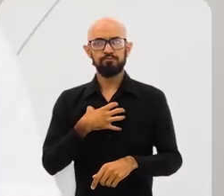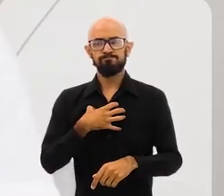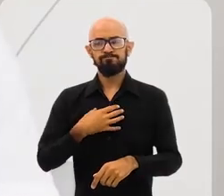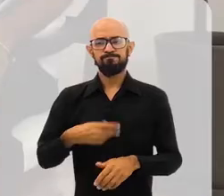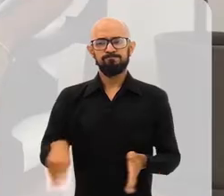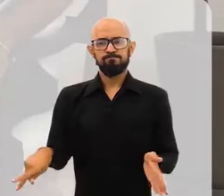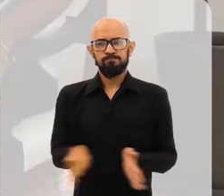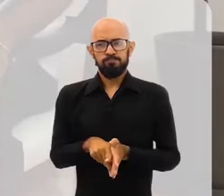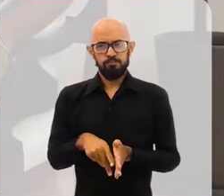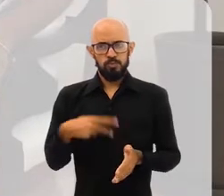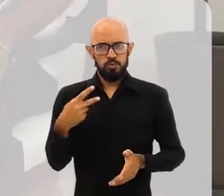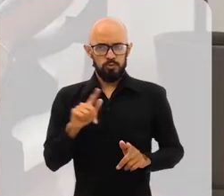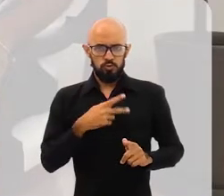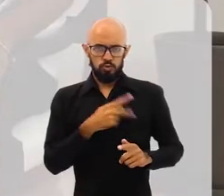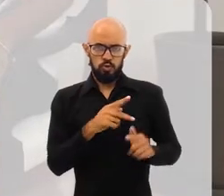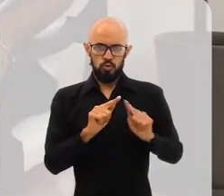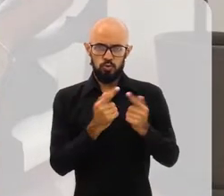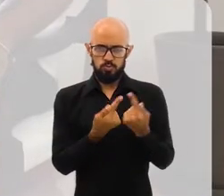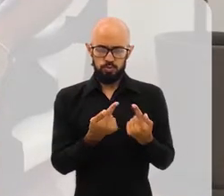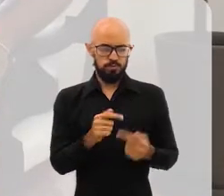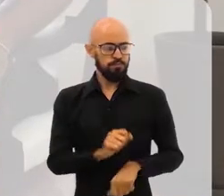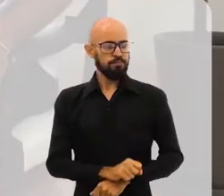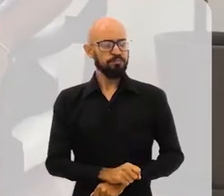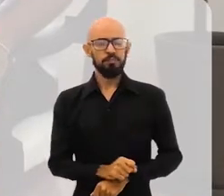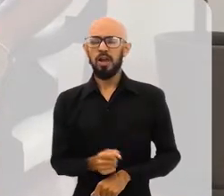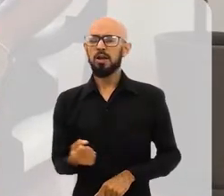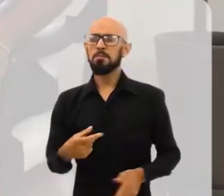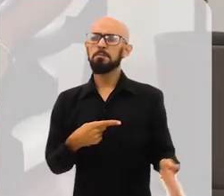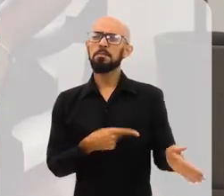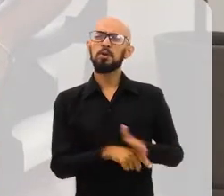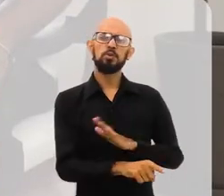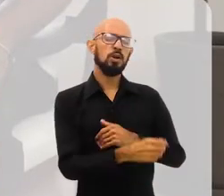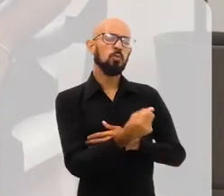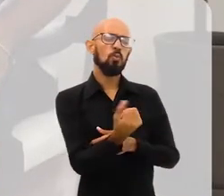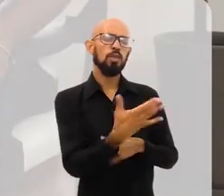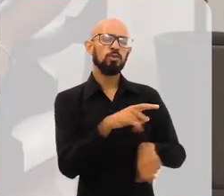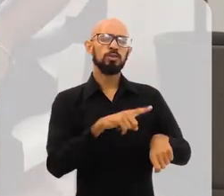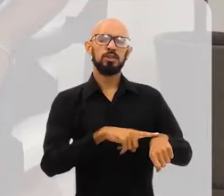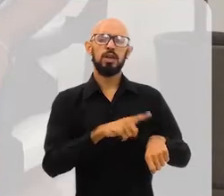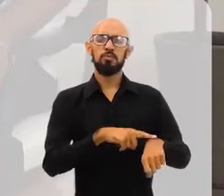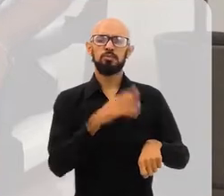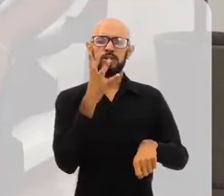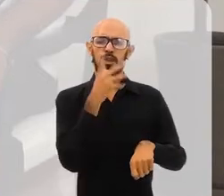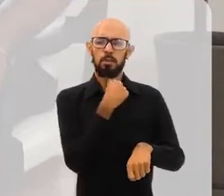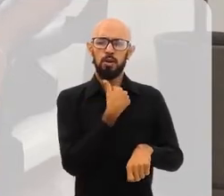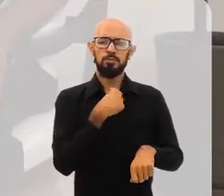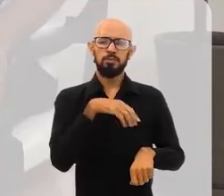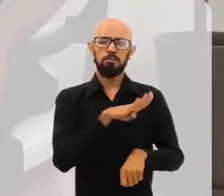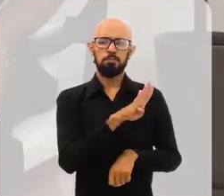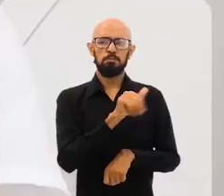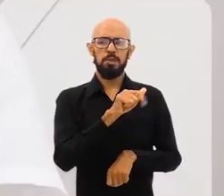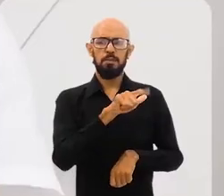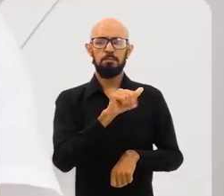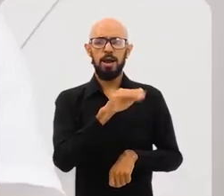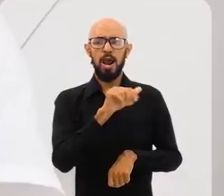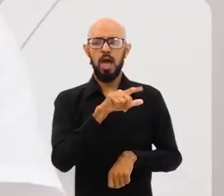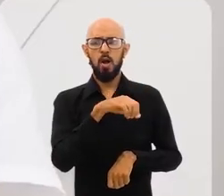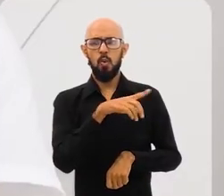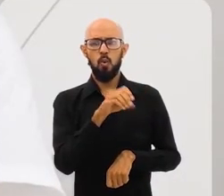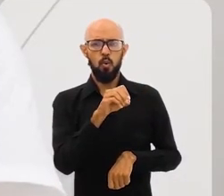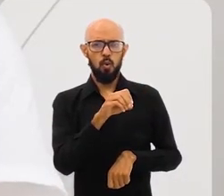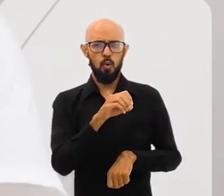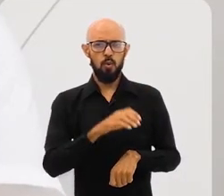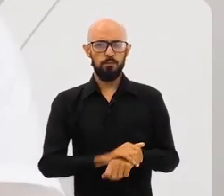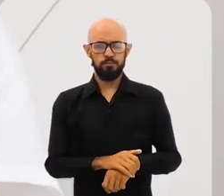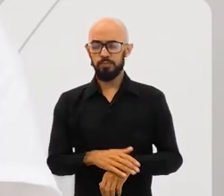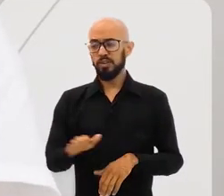tem todo ser humano Há quanto tempo você leva para ser um babalaô de fa Depende muito da sua dedicação